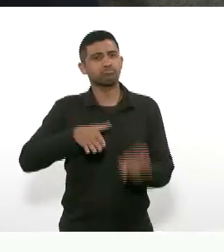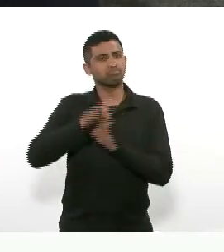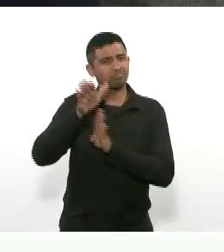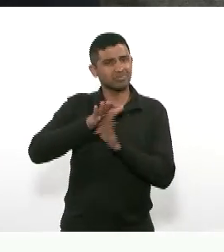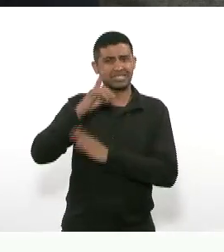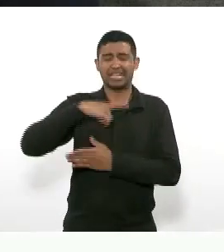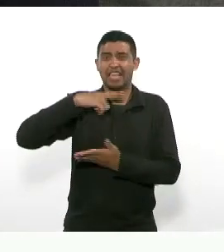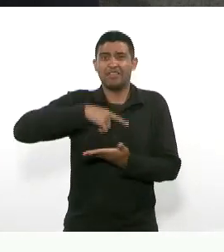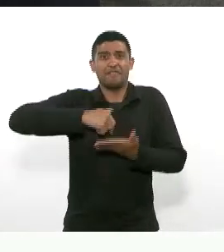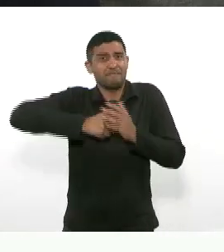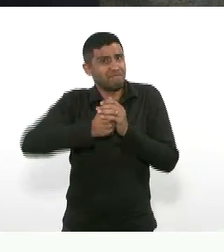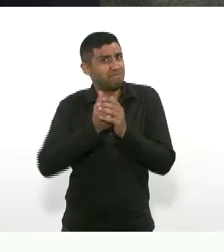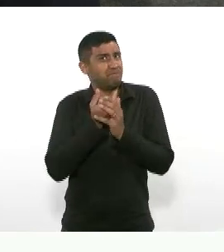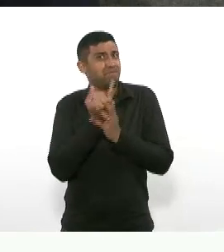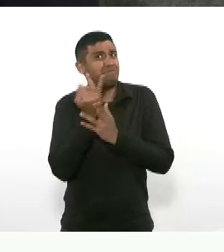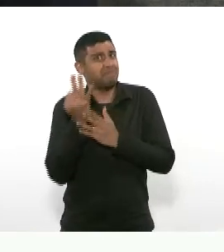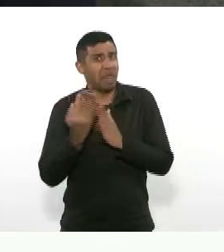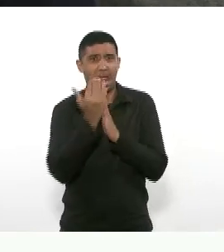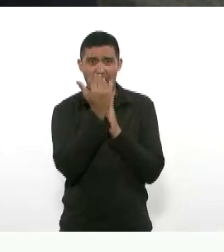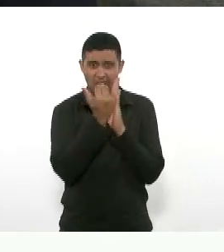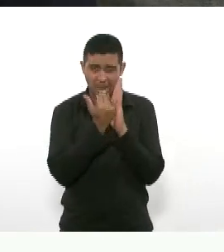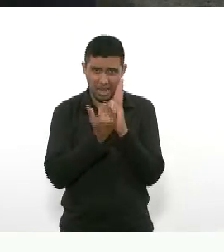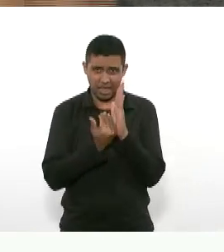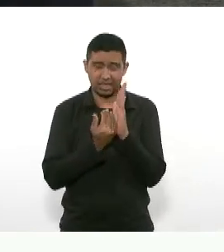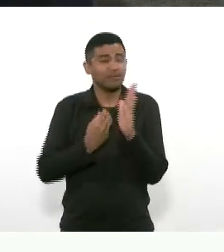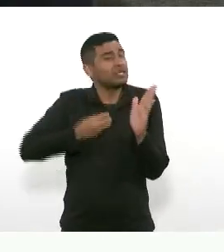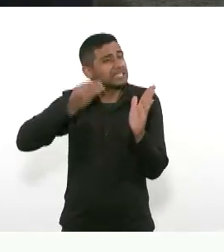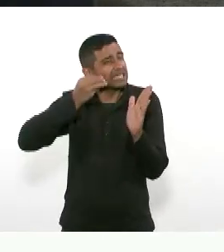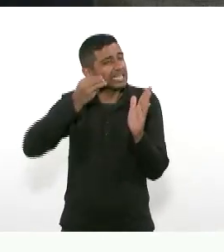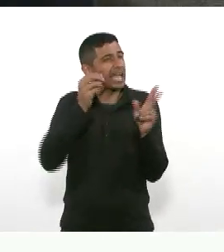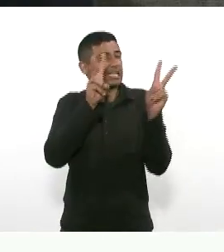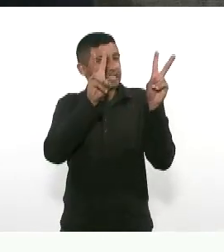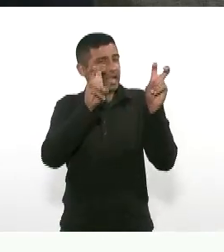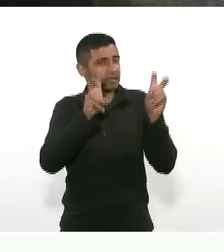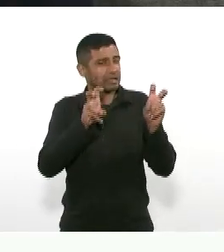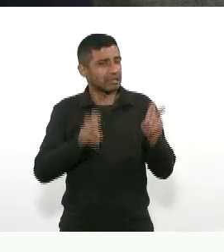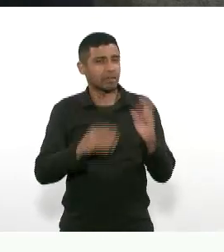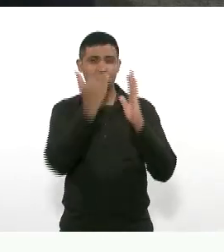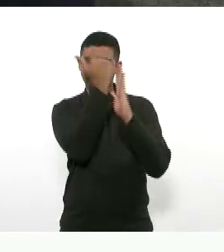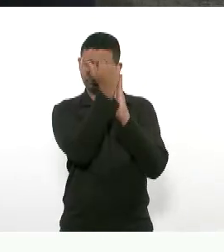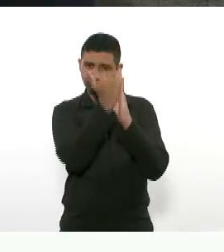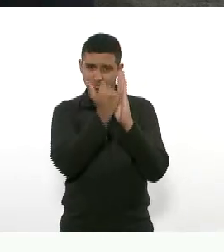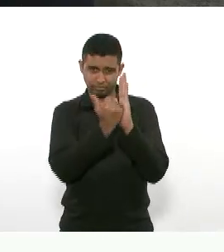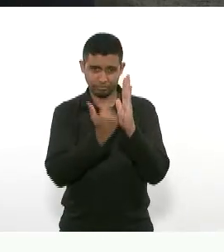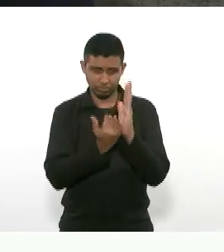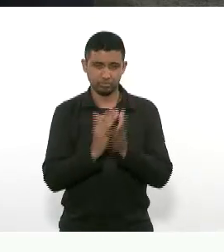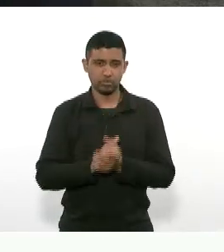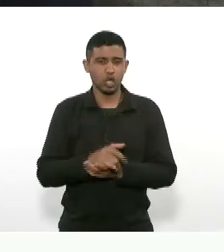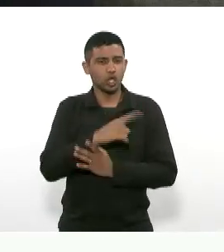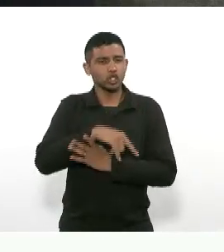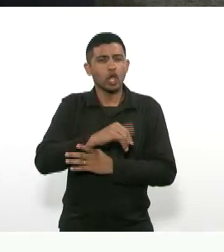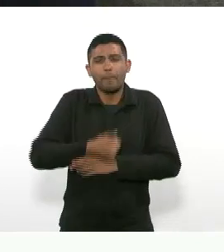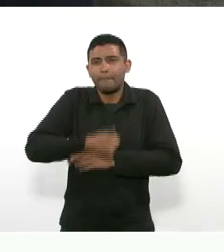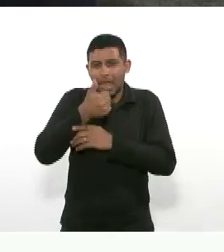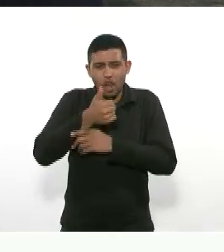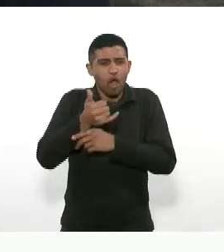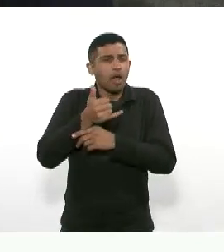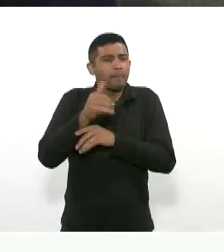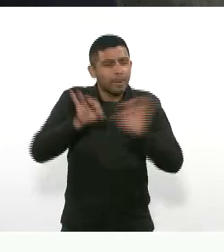muitas, né? Vou tentar fazer por eixos, que é a melhor maneira de a gente planejar a política